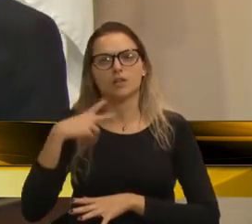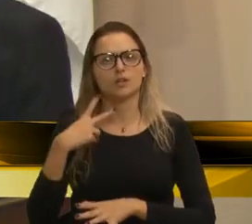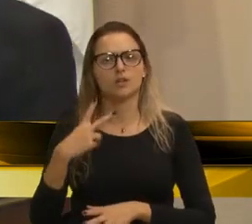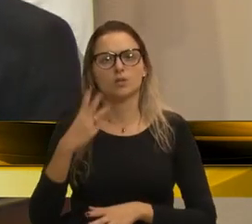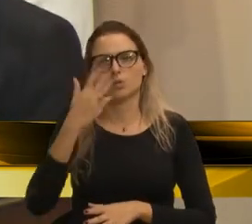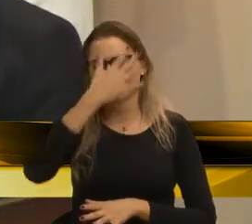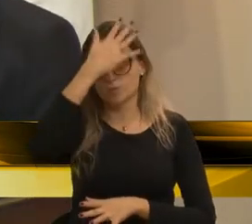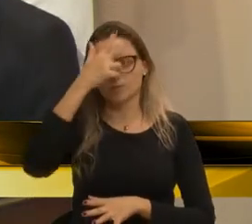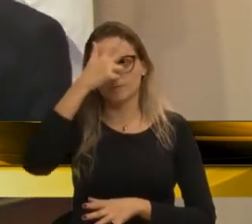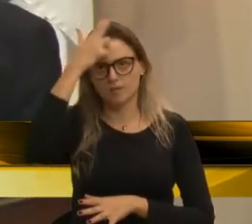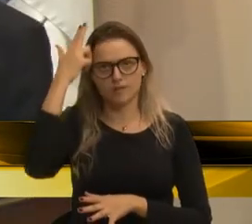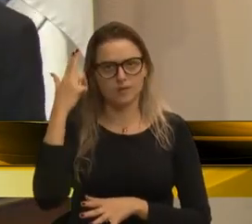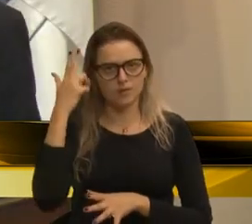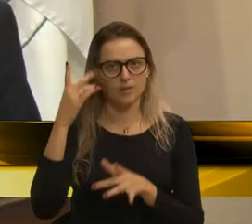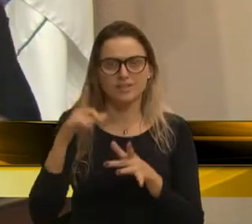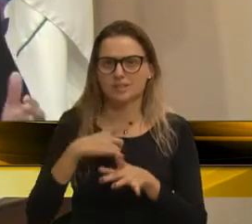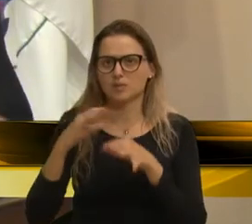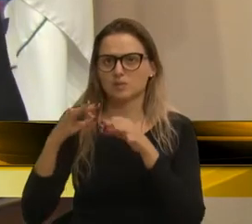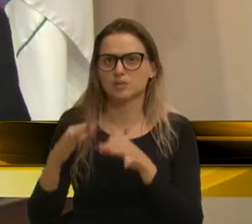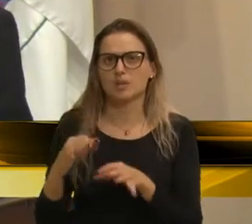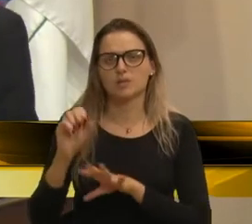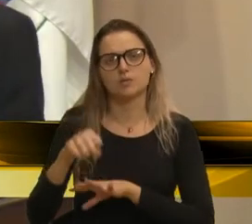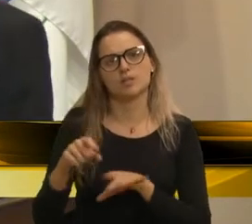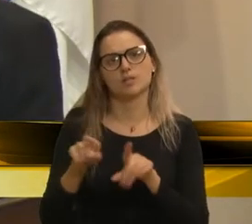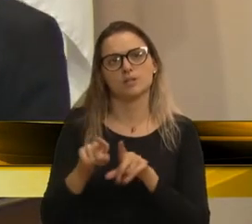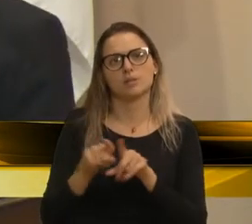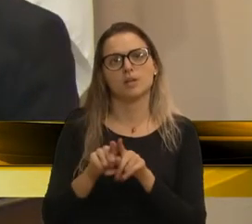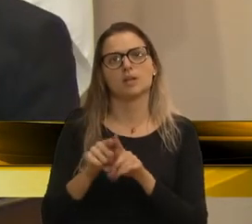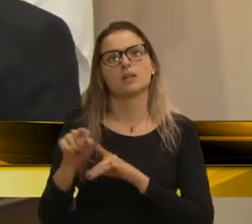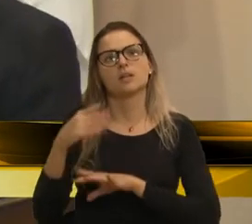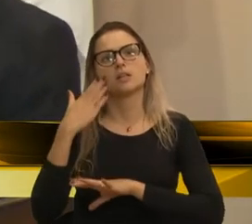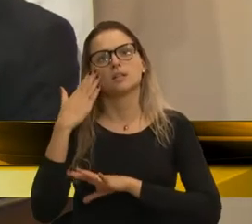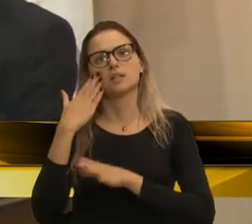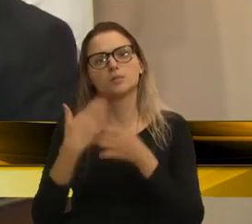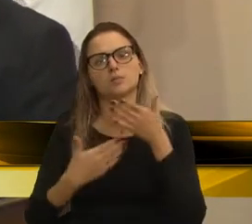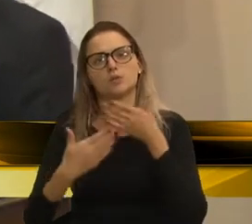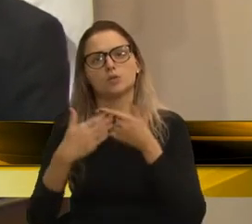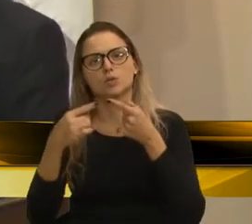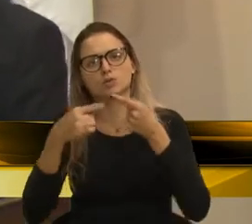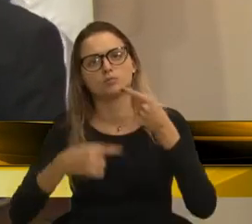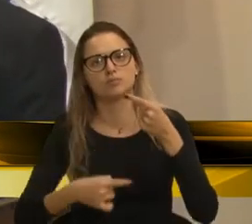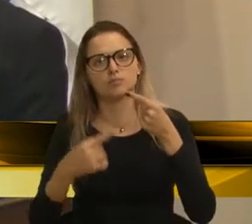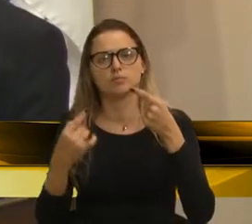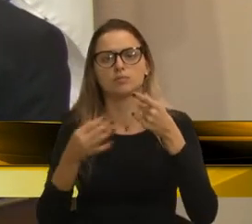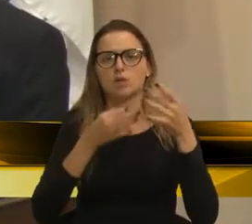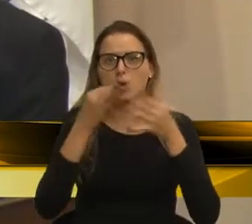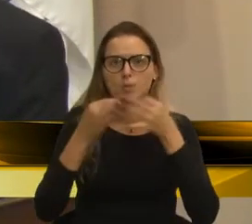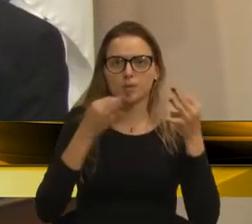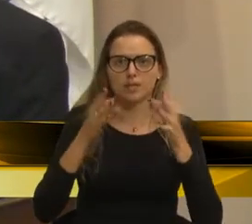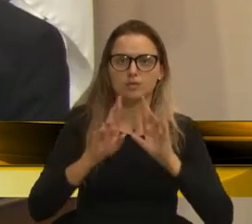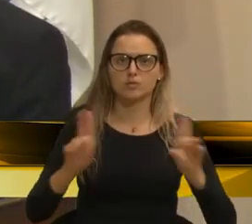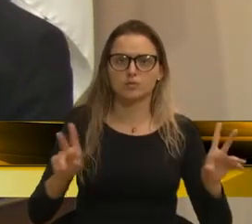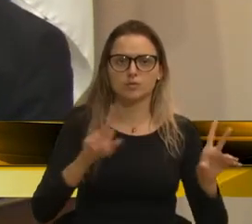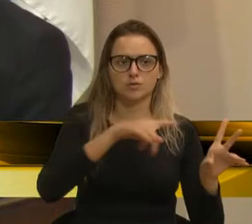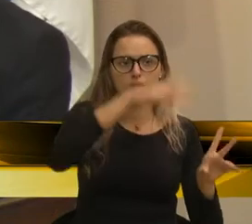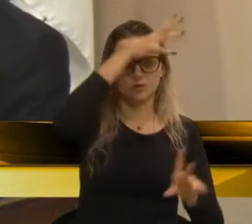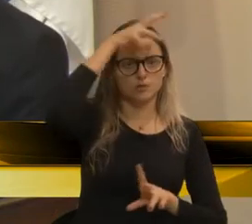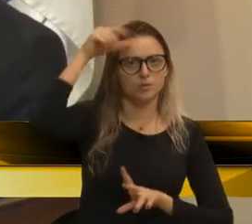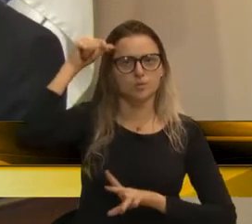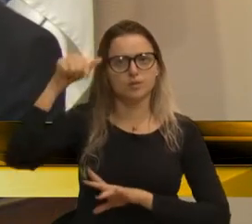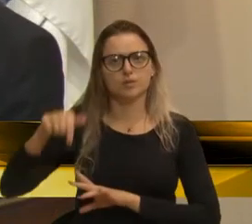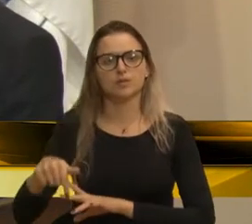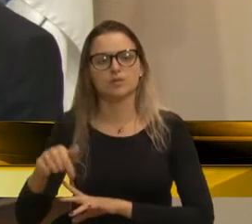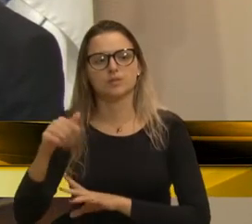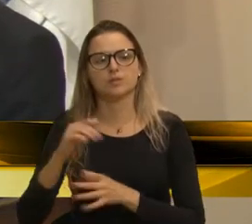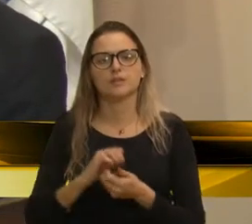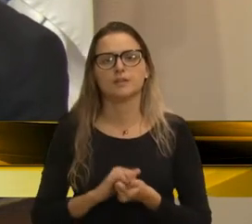tem tido esse posicionamento, embora a gente saiba das divergências ideológicas de posicionamento. Agora,